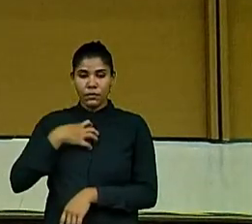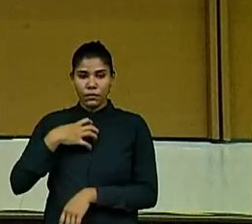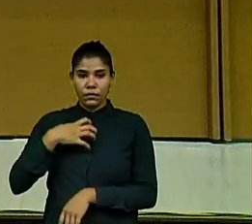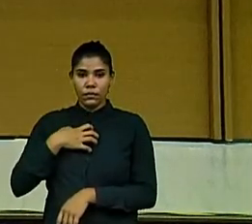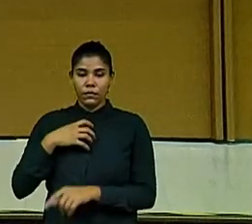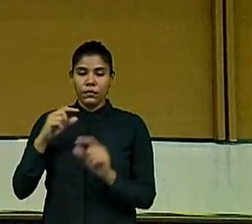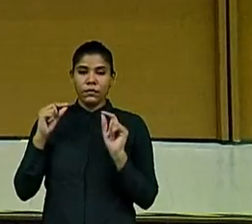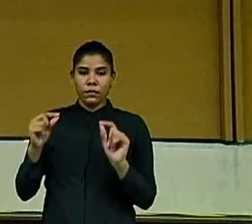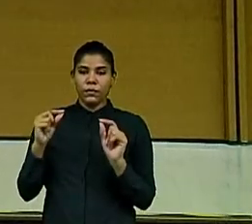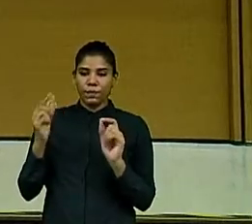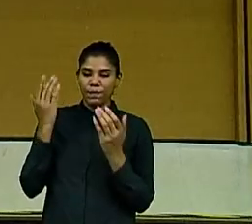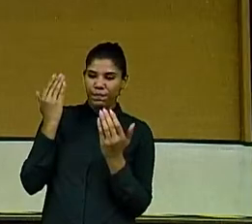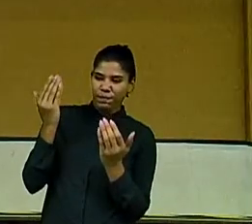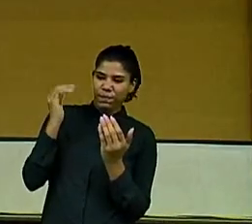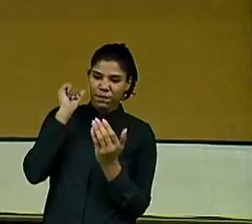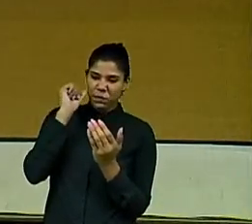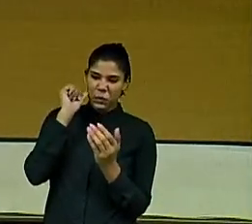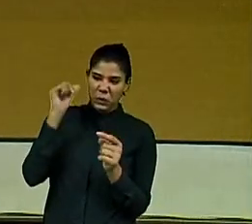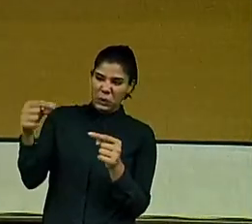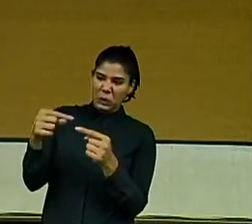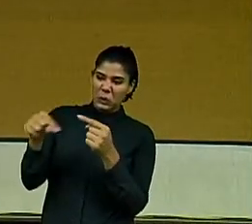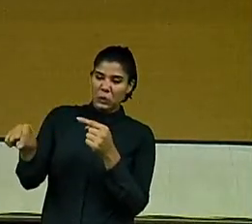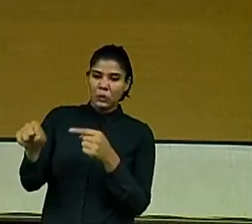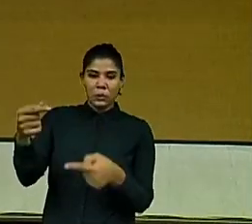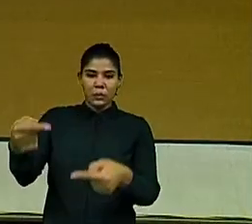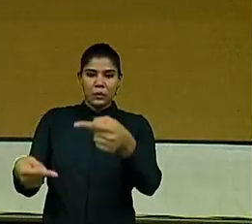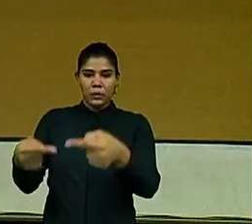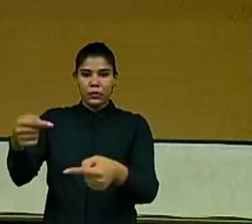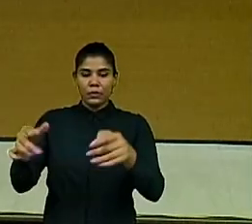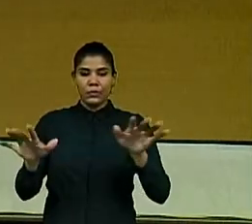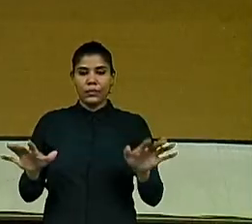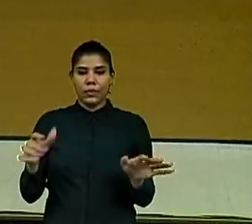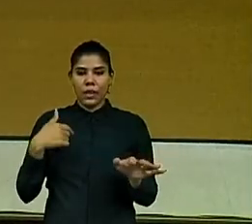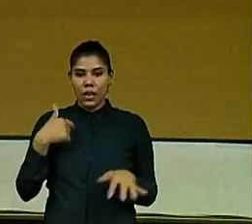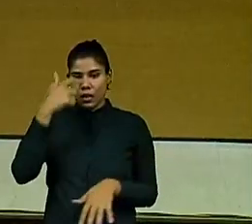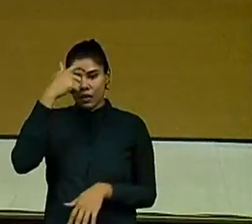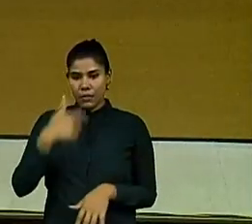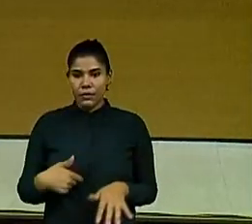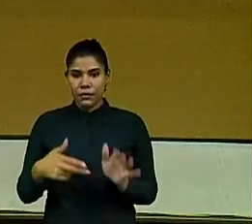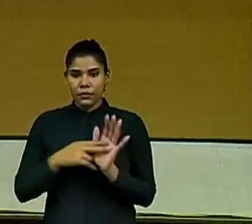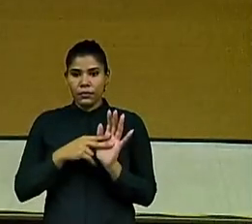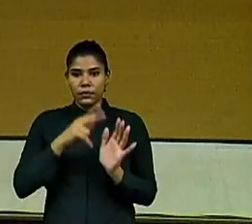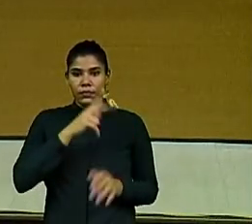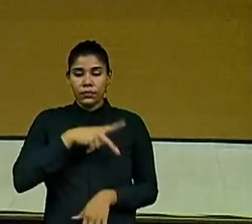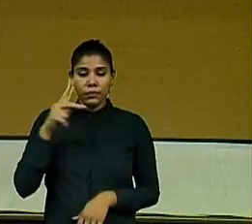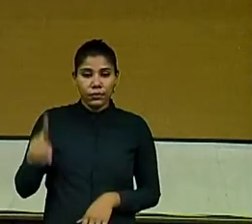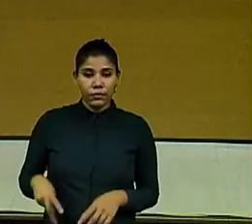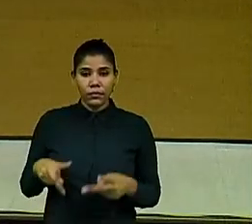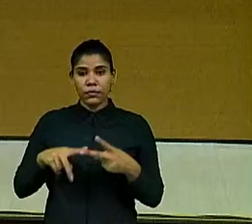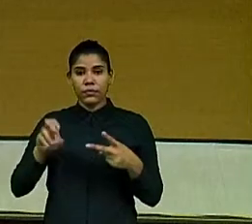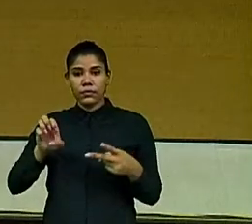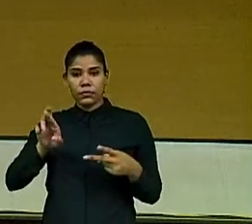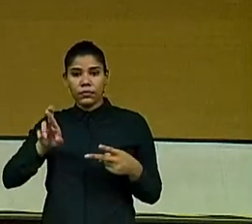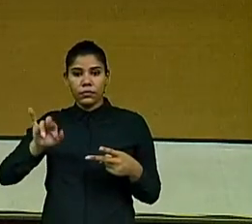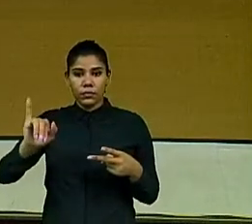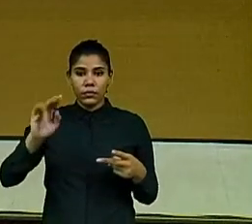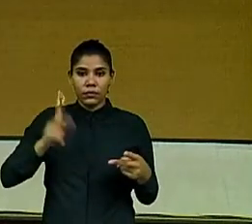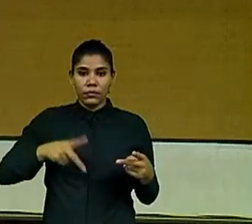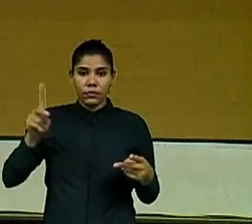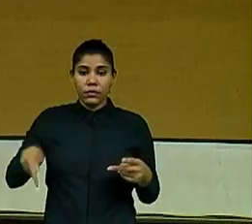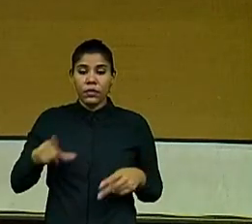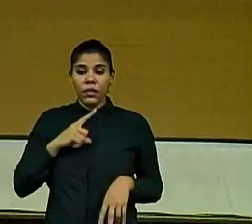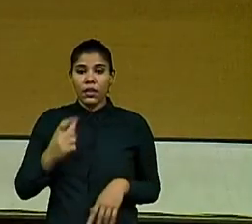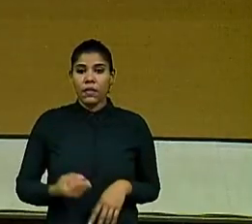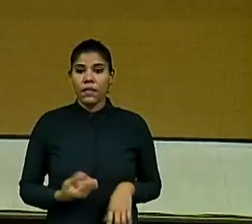né E aí nós estamos aqui eu professora Veridiana nós temos várias